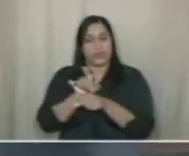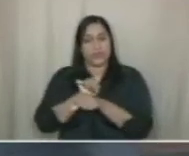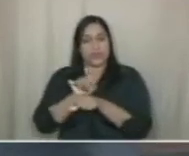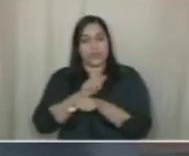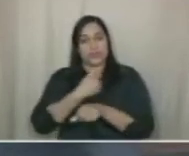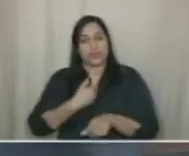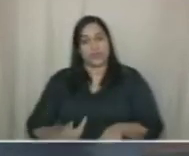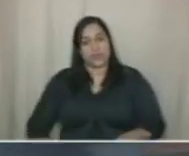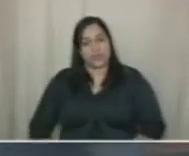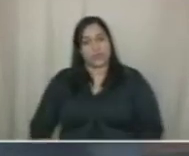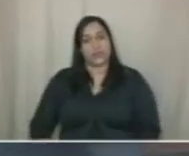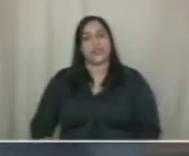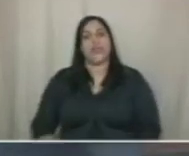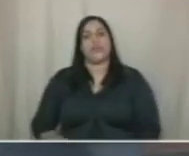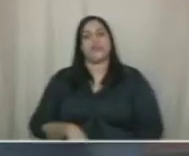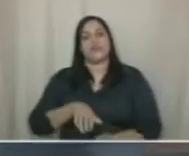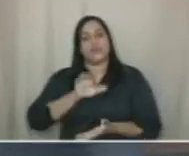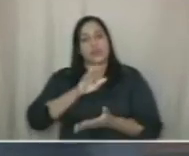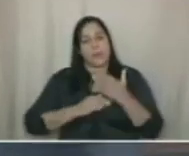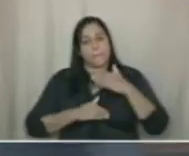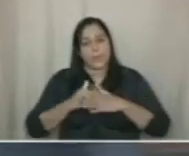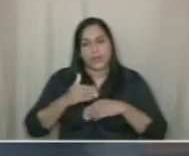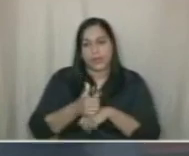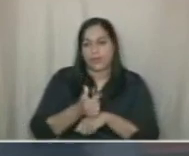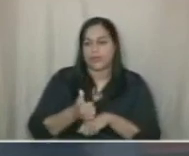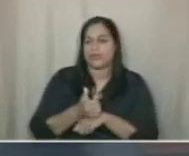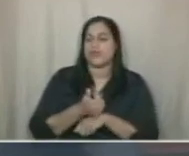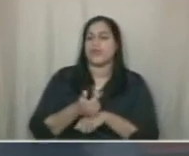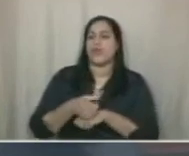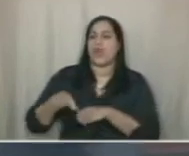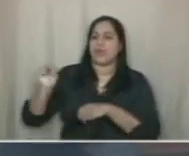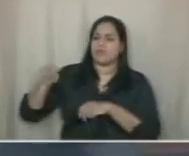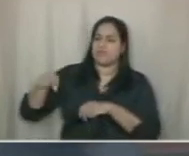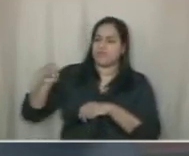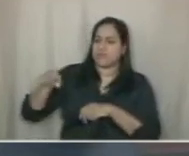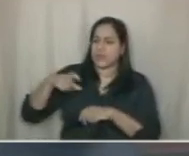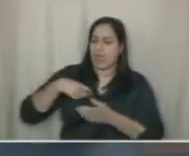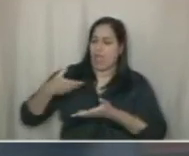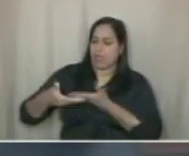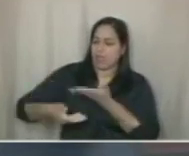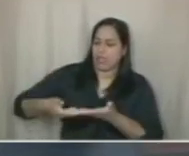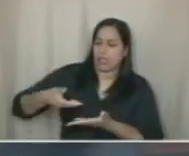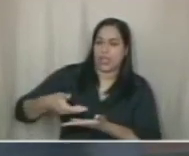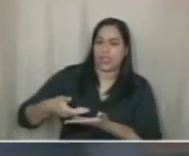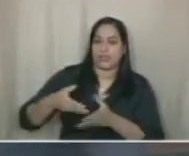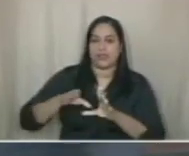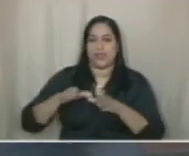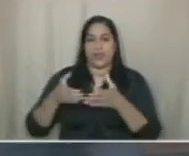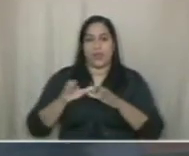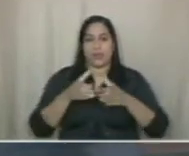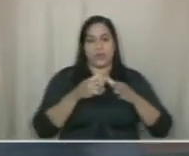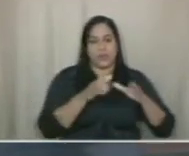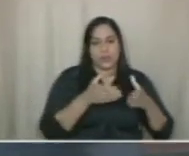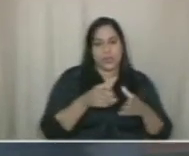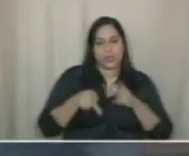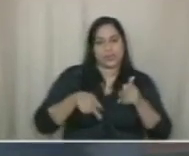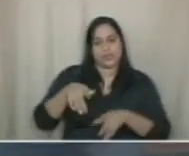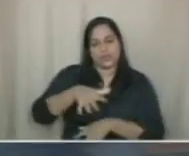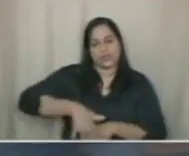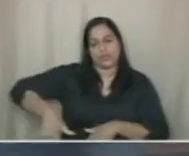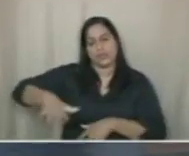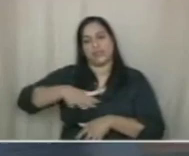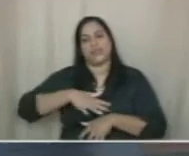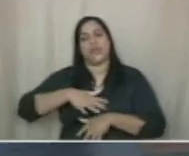governamental de uma carreira que de fato tem como premissa básica atender a comunidade atender a população